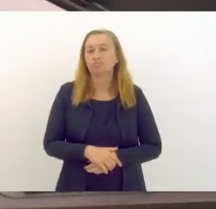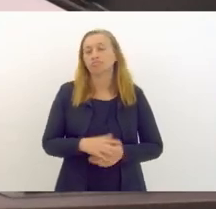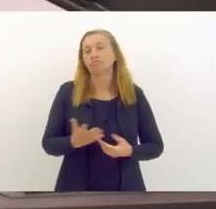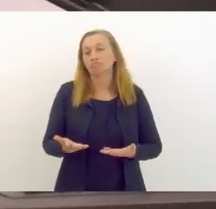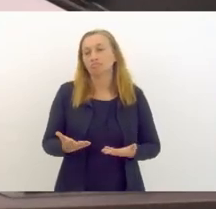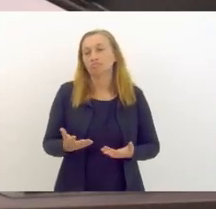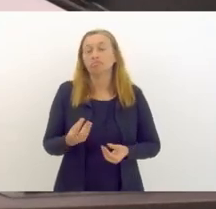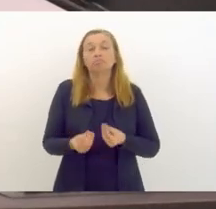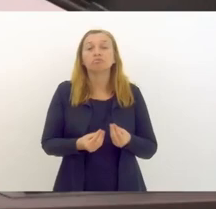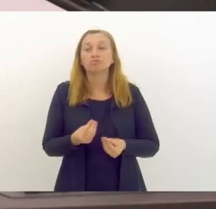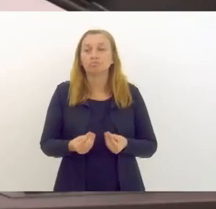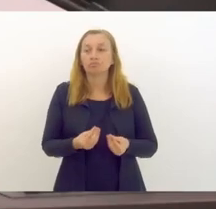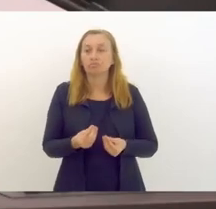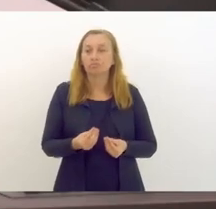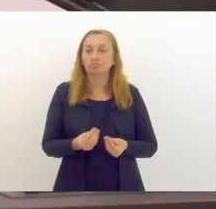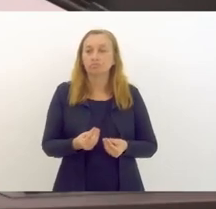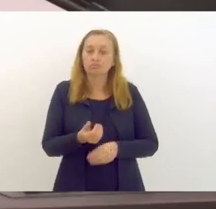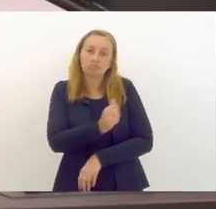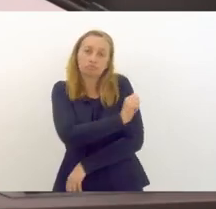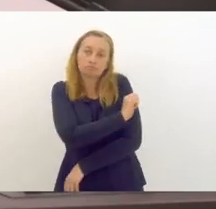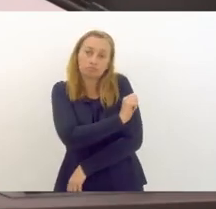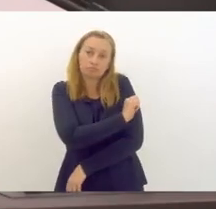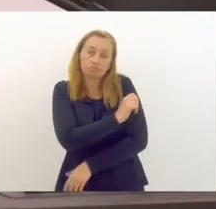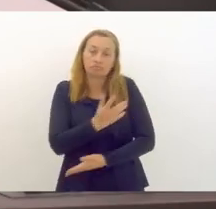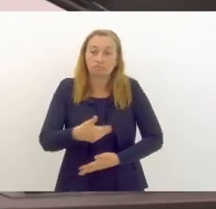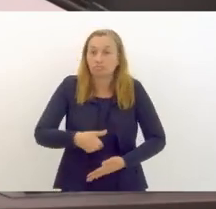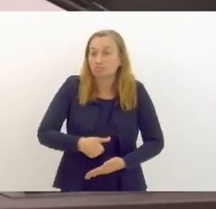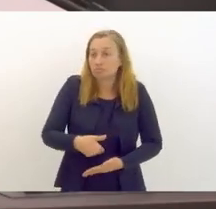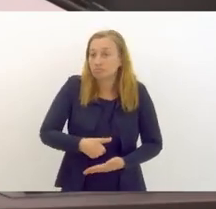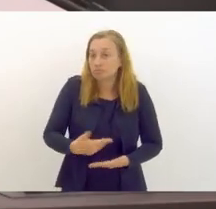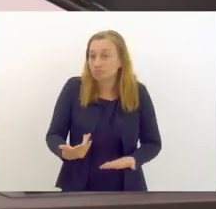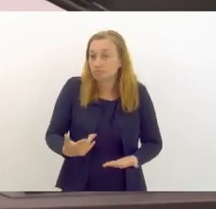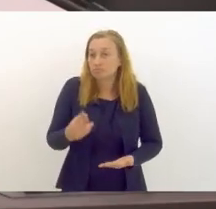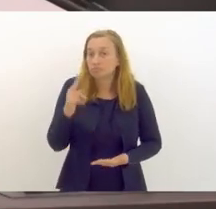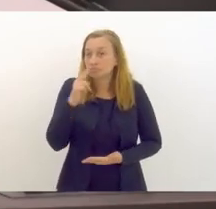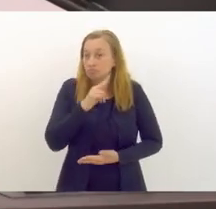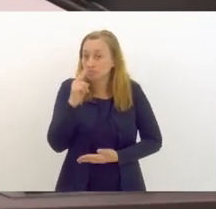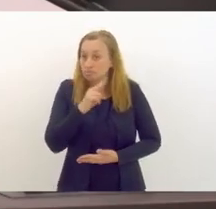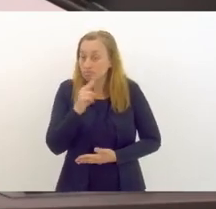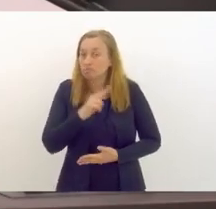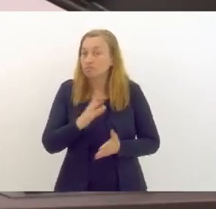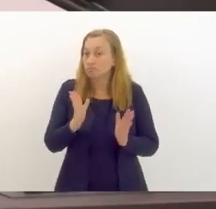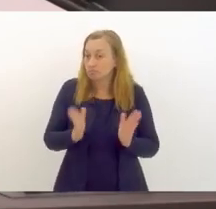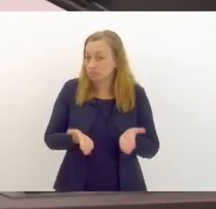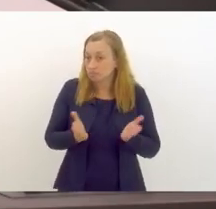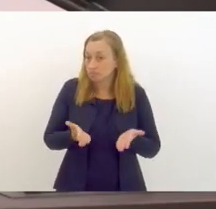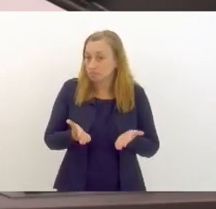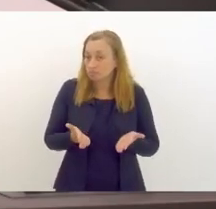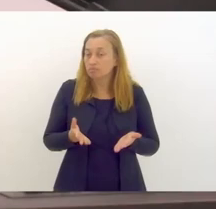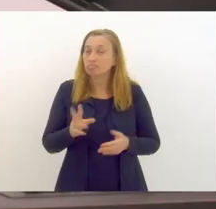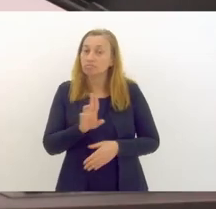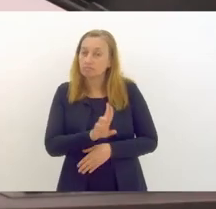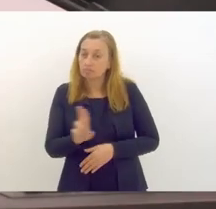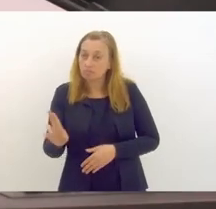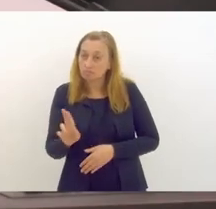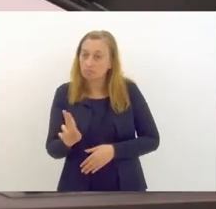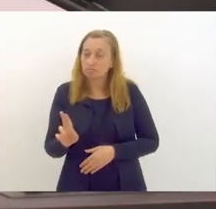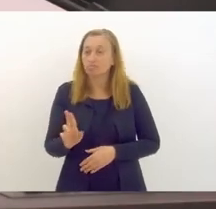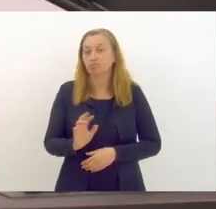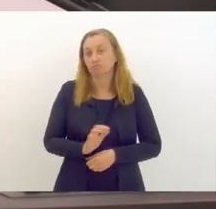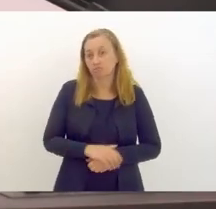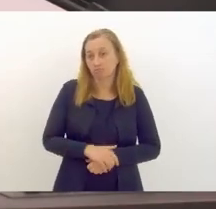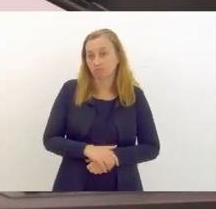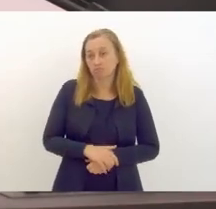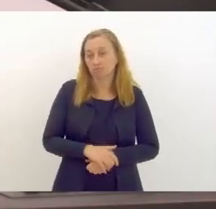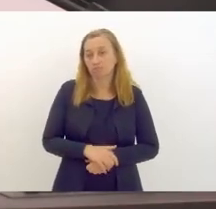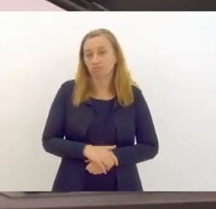direito. Como é que ficam esses alunos? A fome, ela tem pressa? Hoje, ela tem nome, sobrenome, e